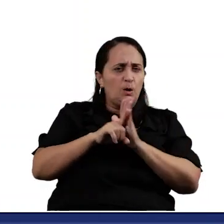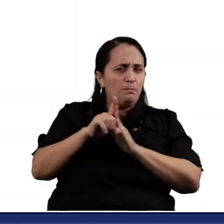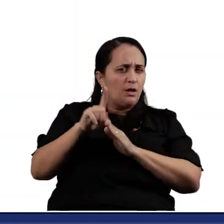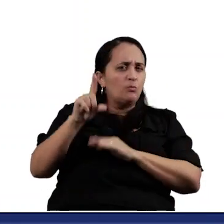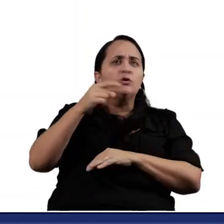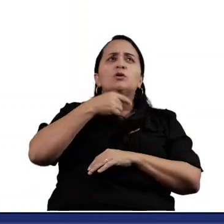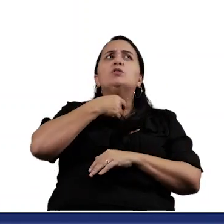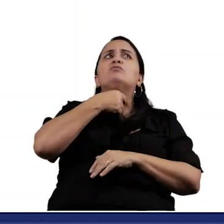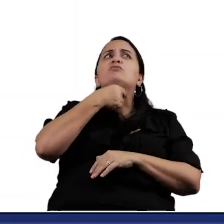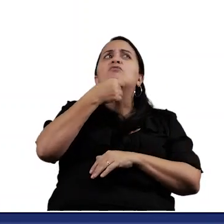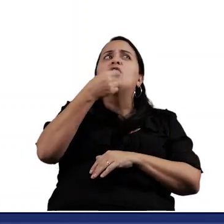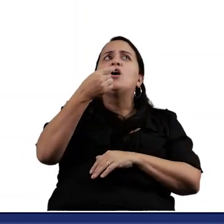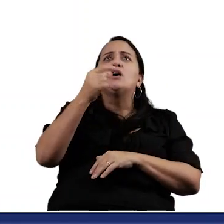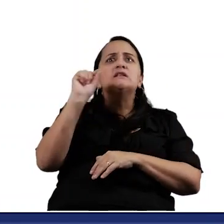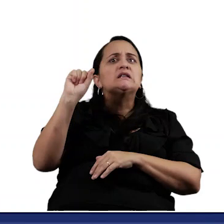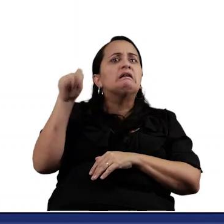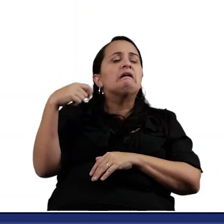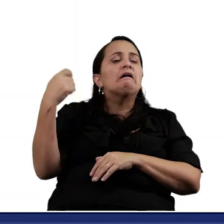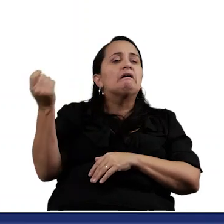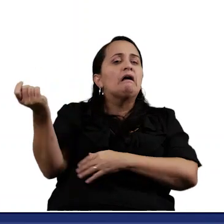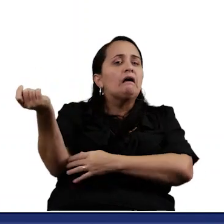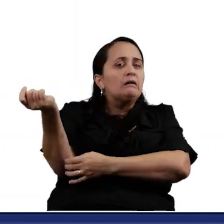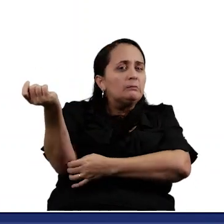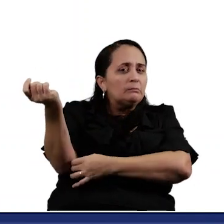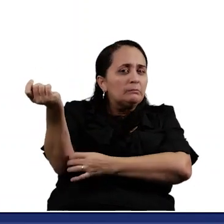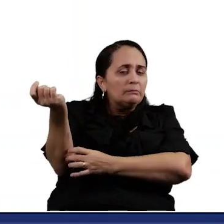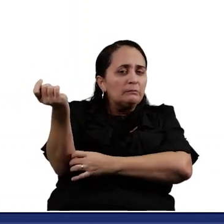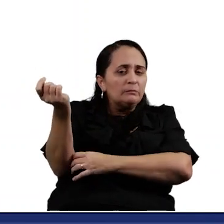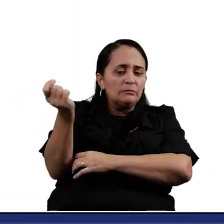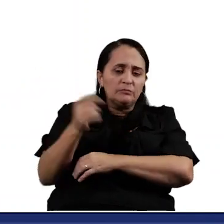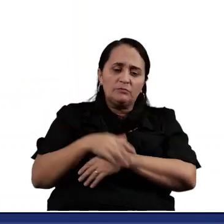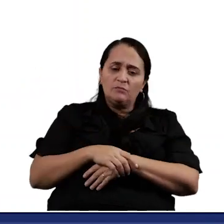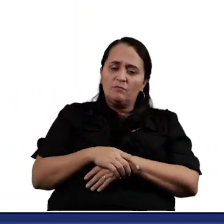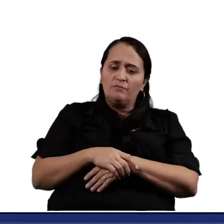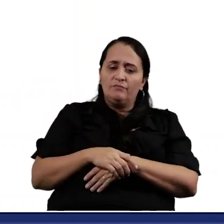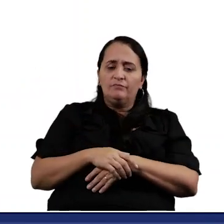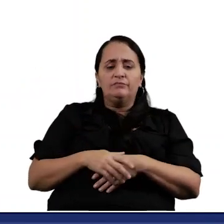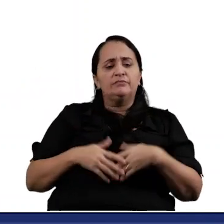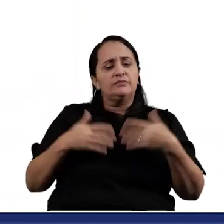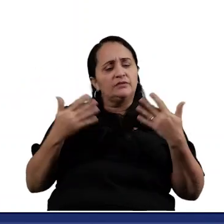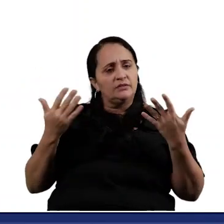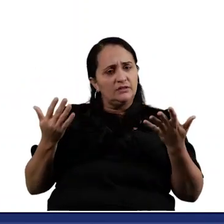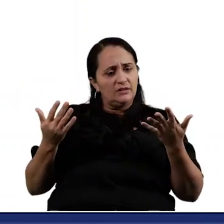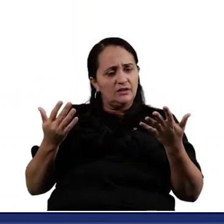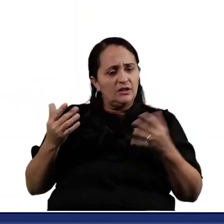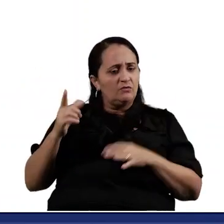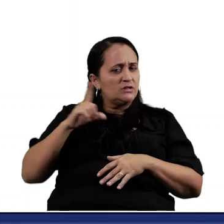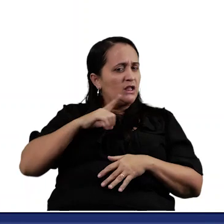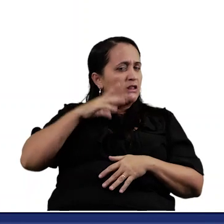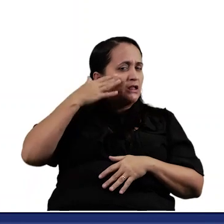essa voz vocês estão lembrados Então o texto terminou né com a pergunta você tem